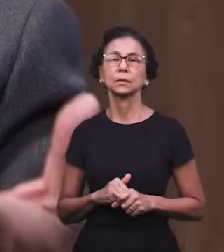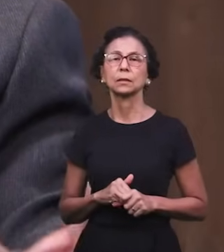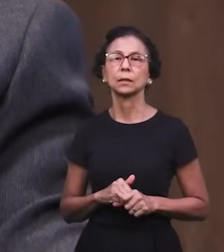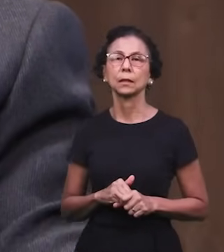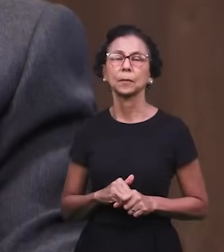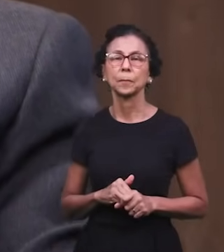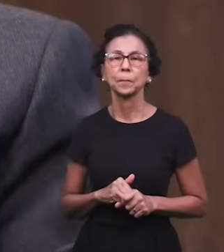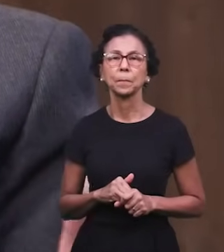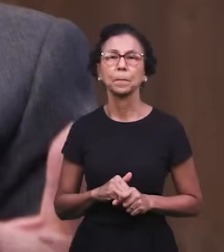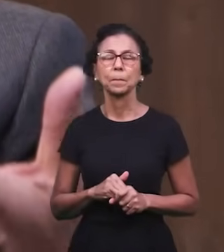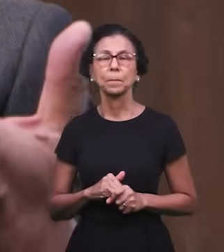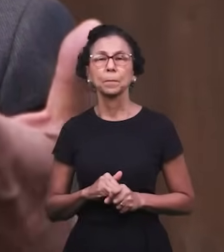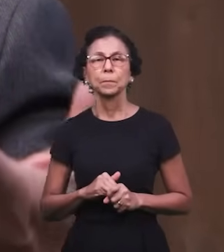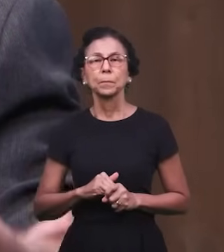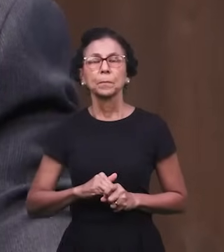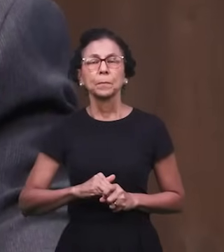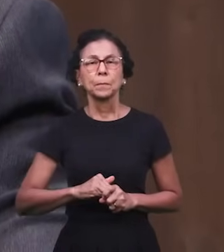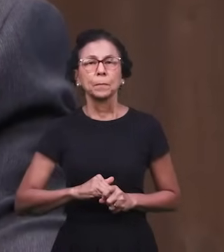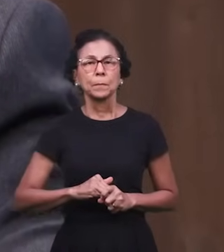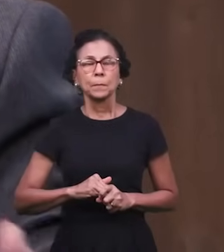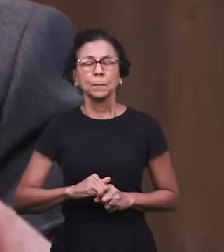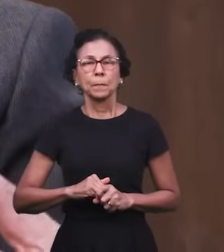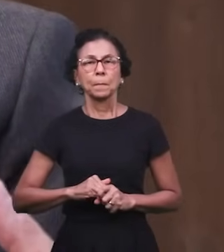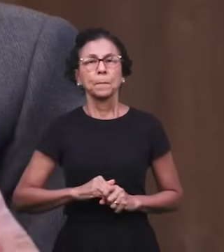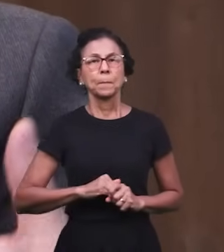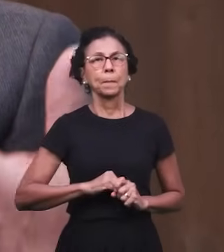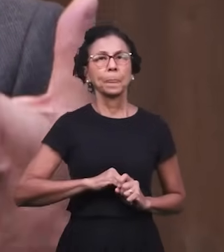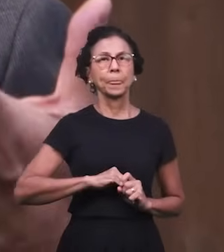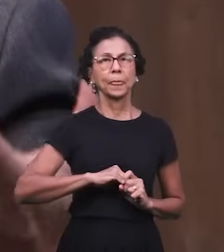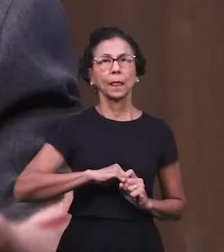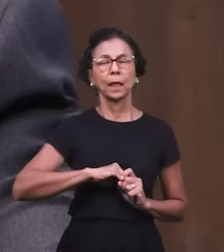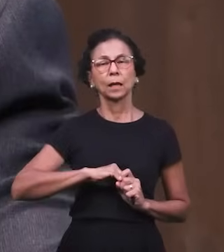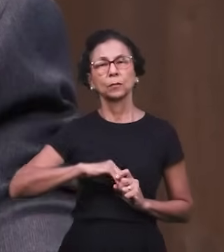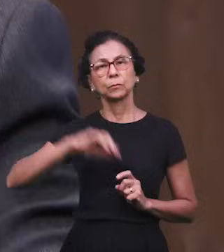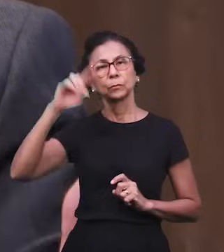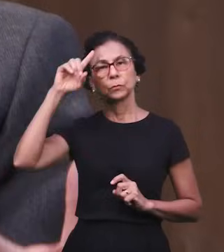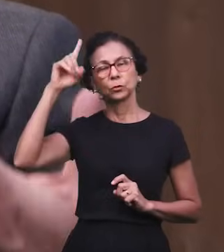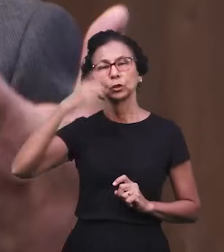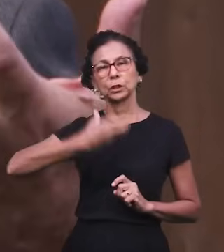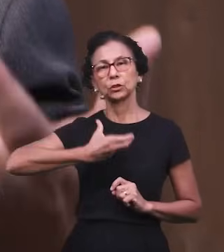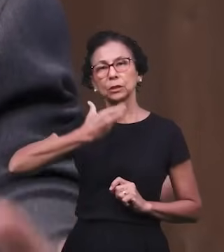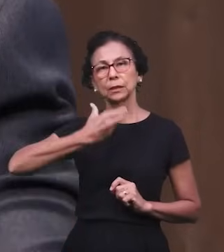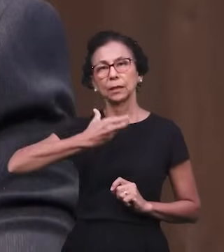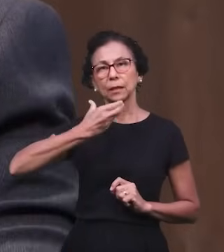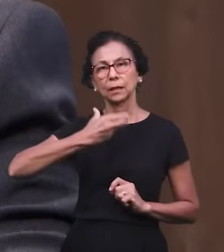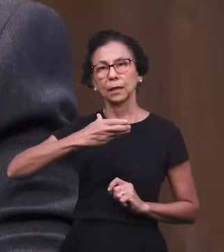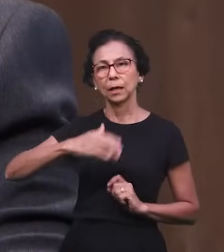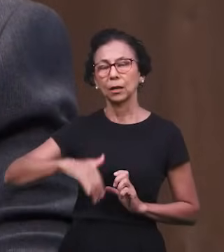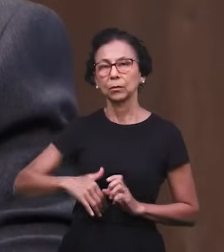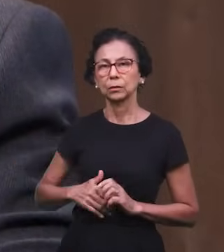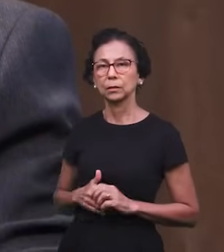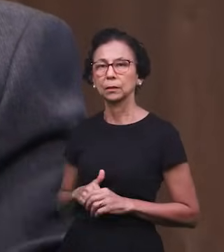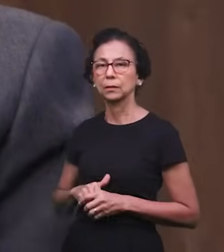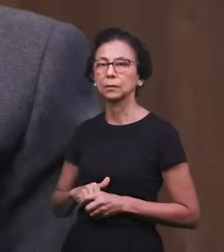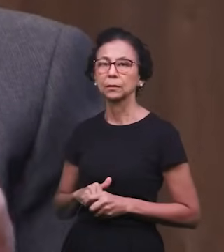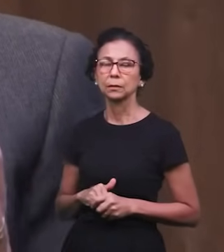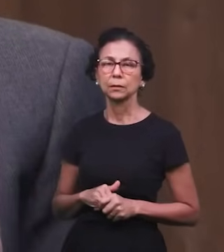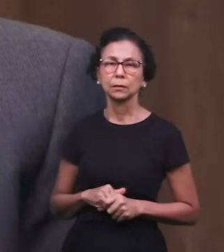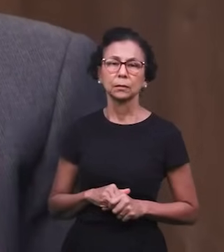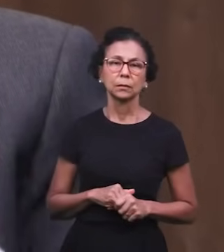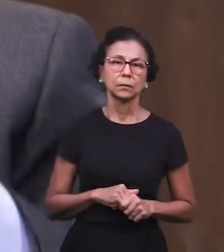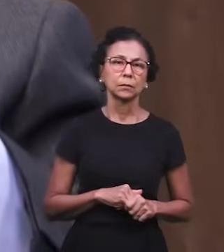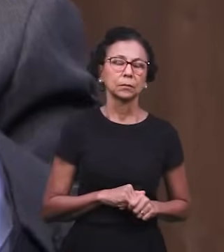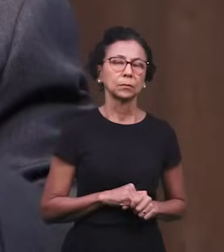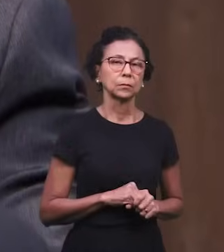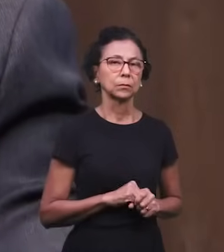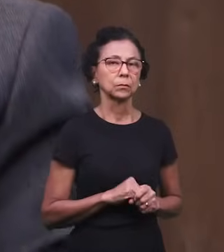da mulher, né, que pisaria, né, aquele que nasceria da semente da mulher, que pisaria a cabeça da serpente, já é